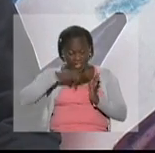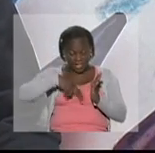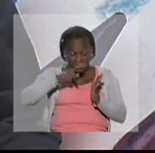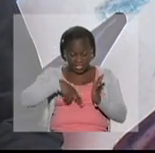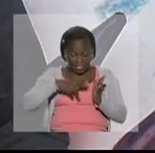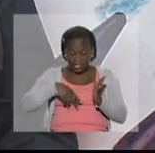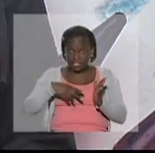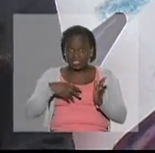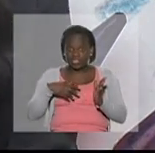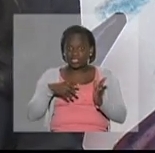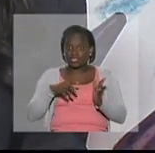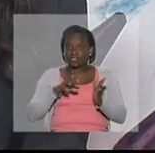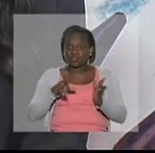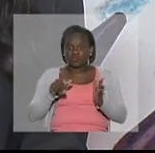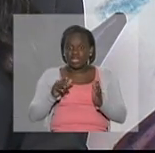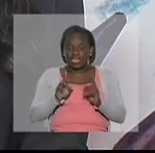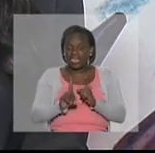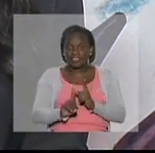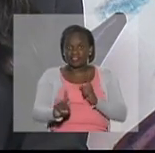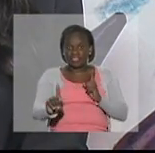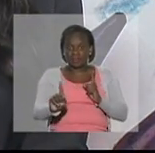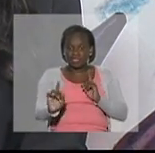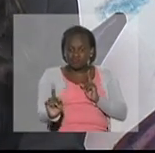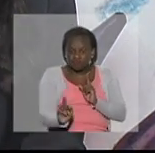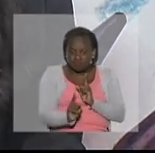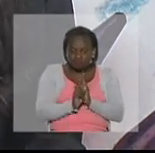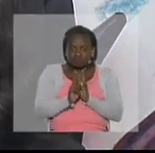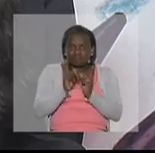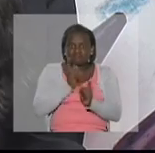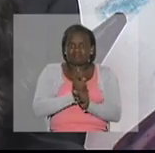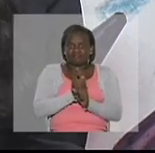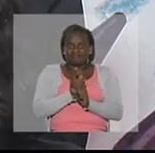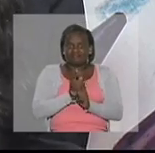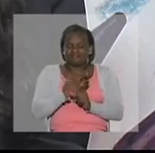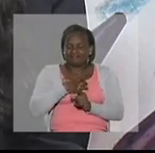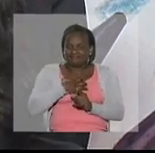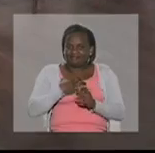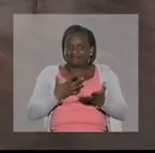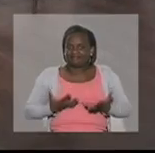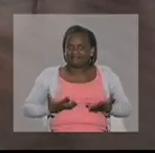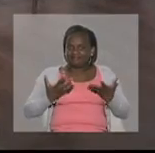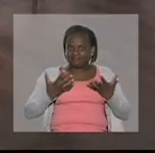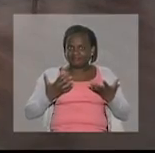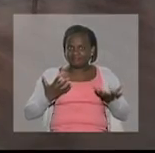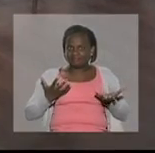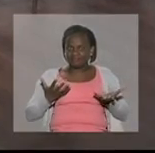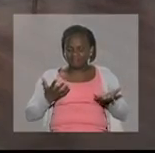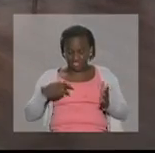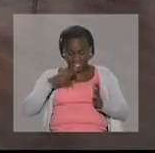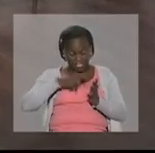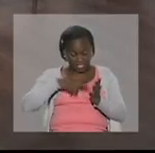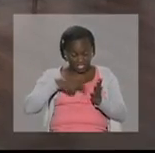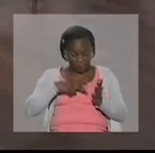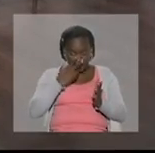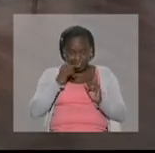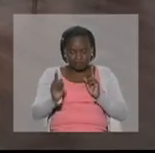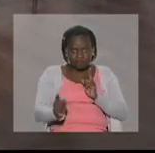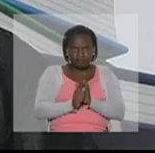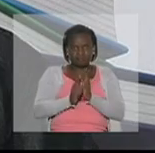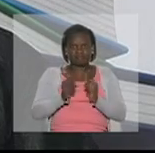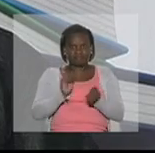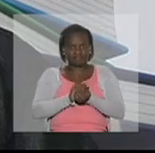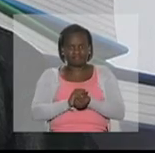na leitura, não é um processo de afastamento, é um processo de aproximação e orgulho. né, quando a gente está Né? lá na leitura, a gente